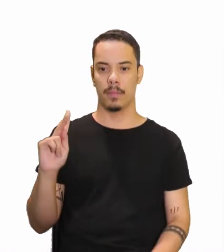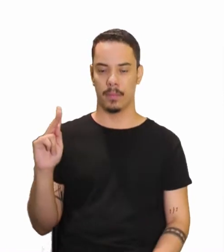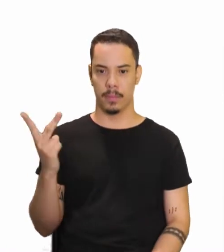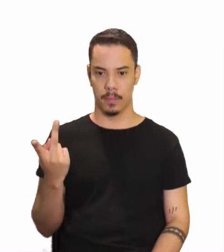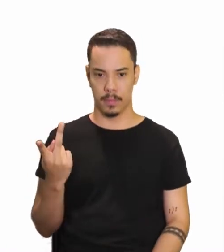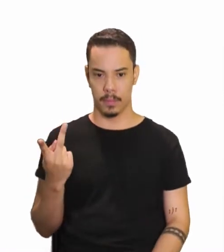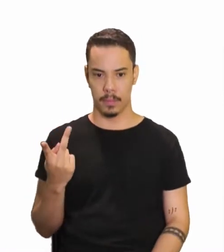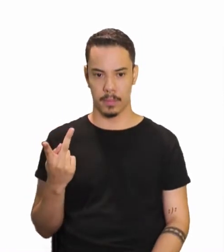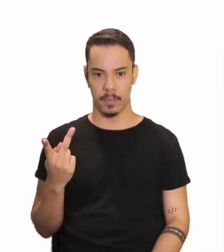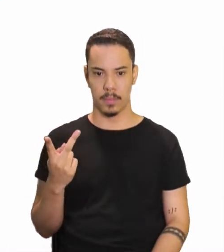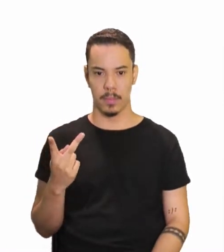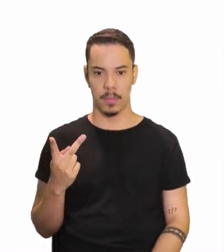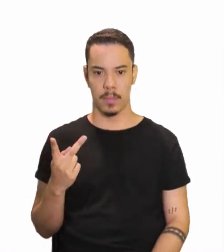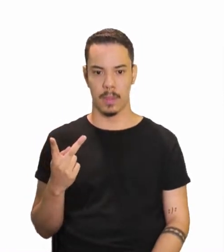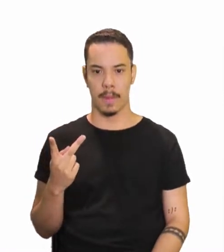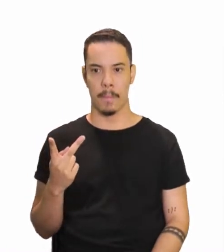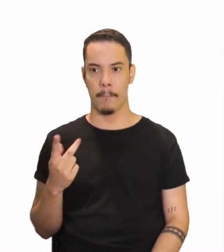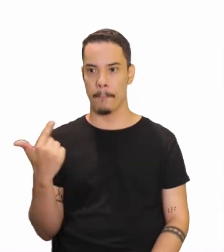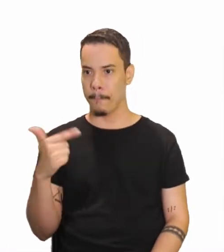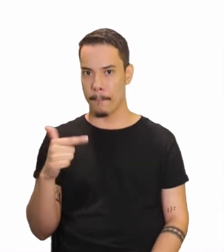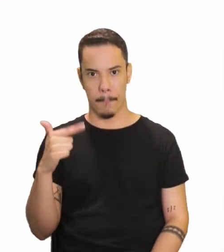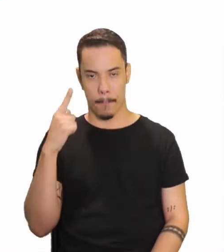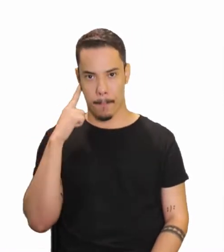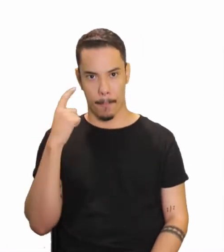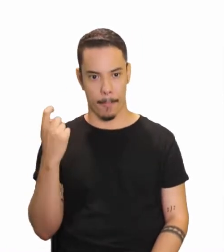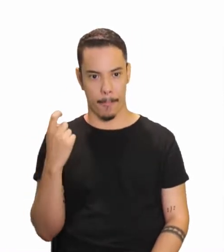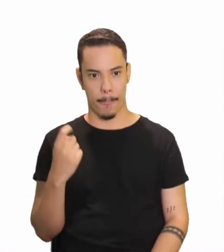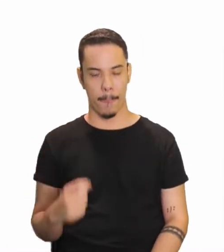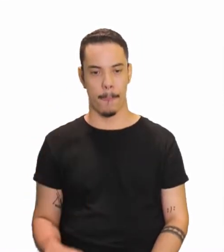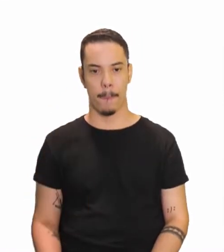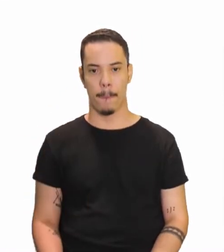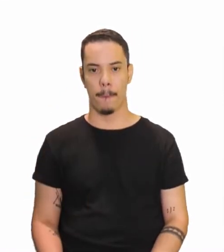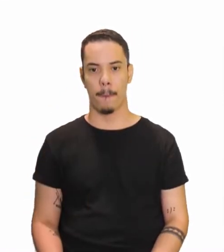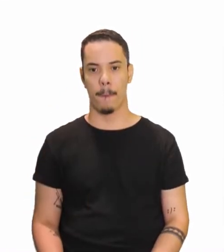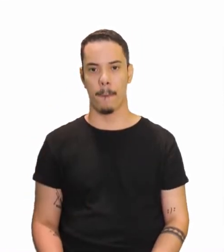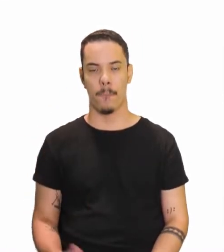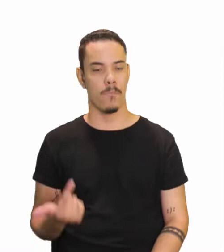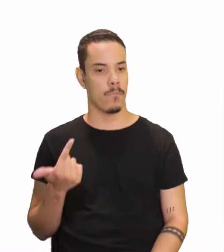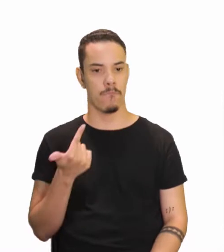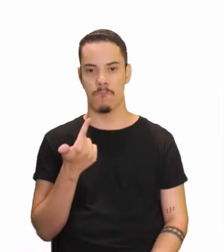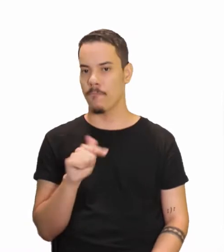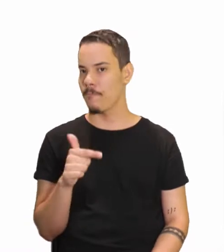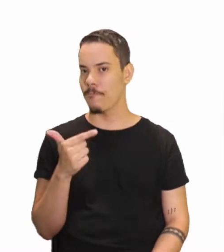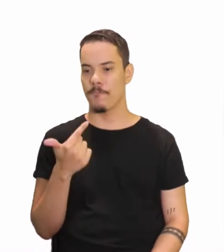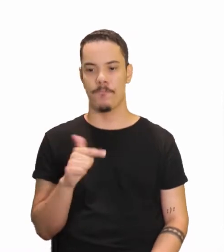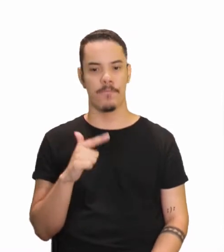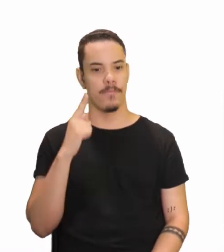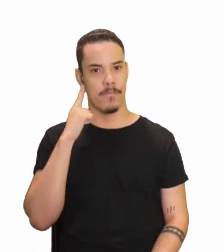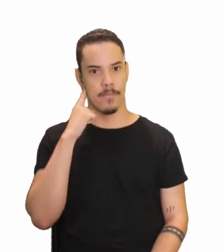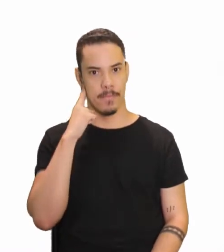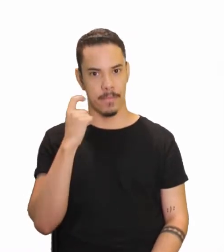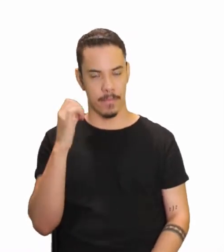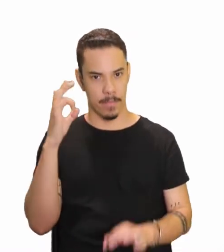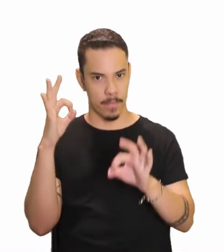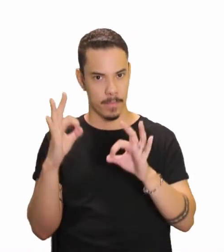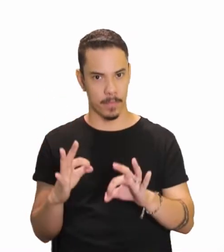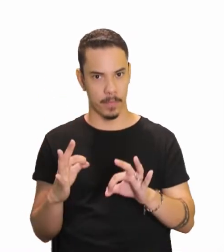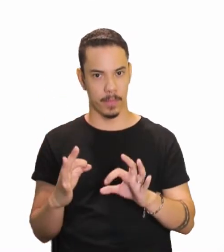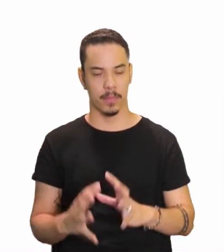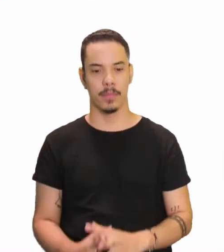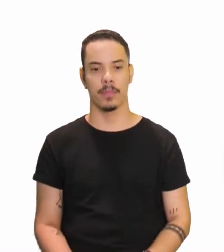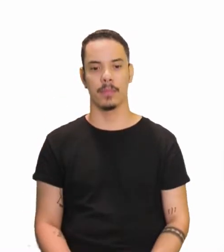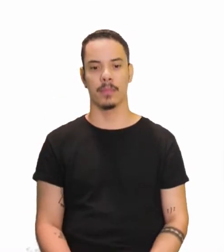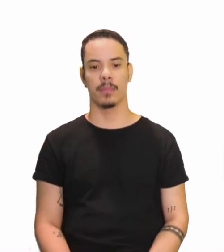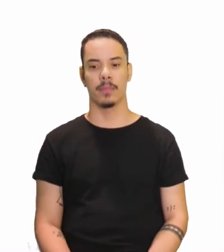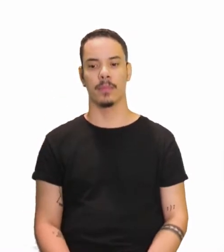esse gráfico aí, H, não tem som? Não tem som. Pronto, agora tudo certo, vamos